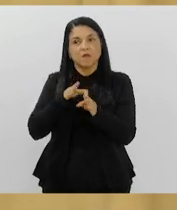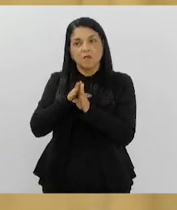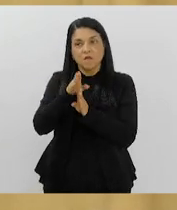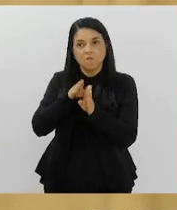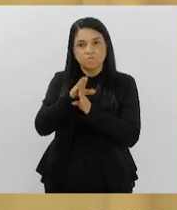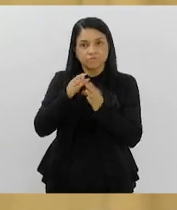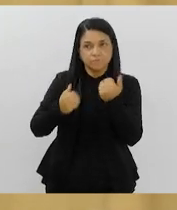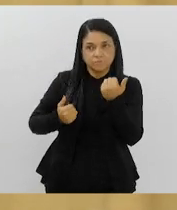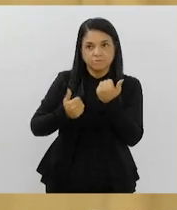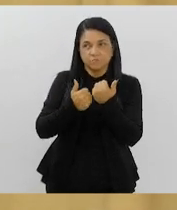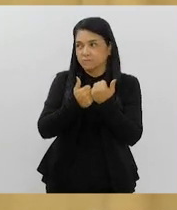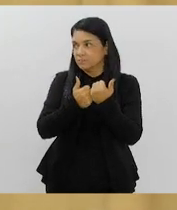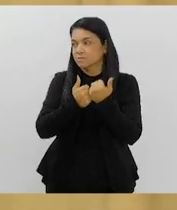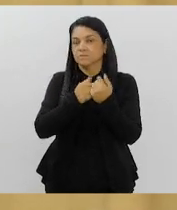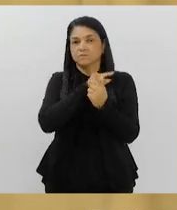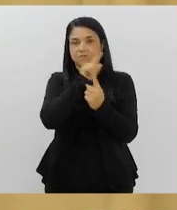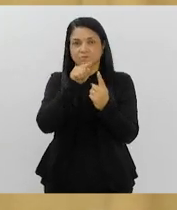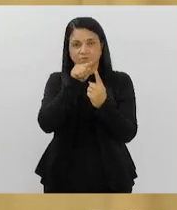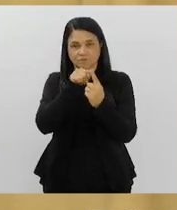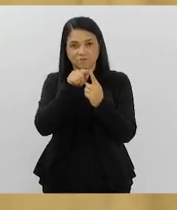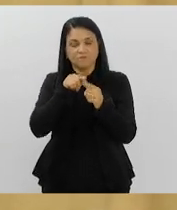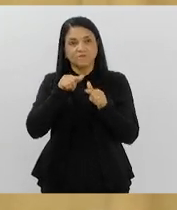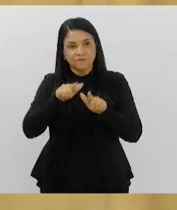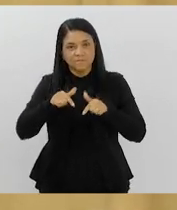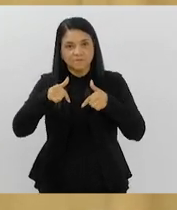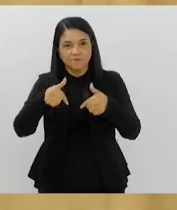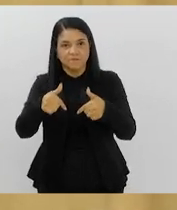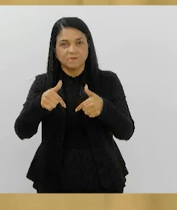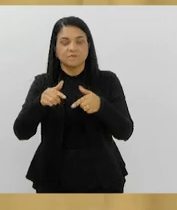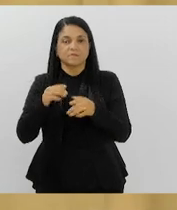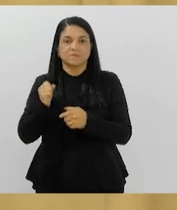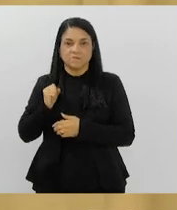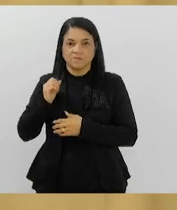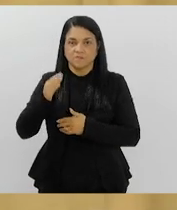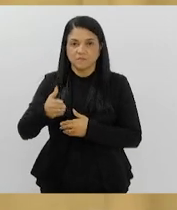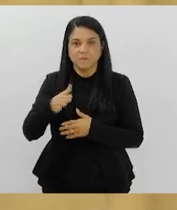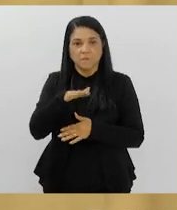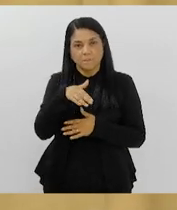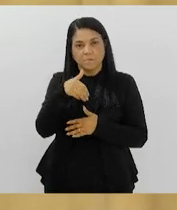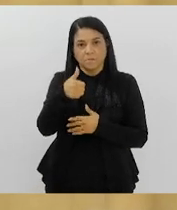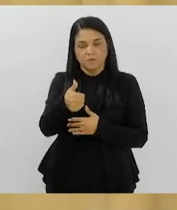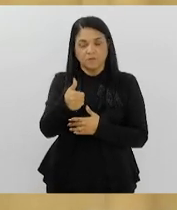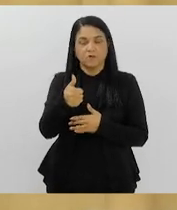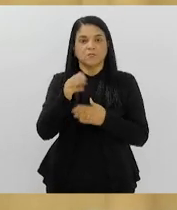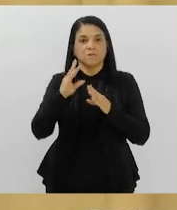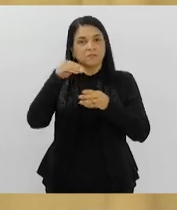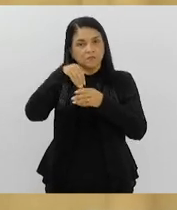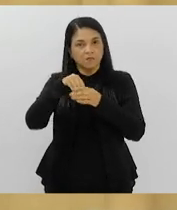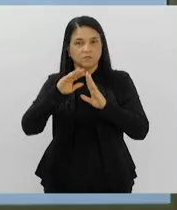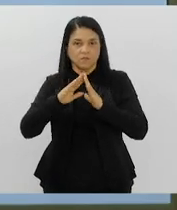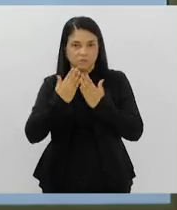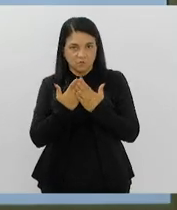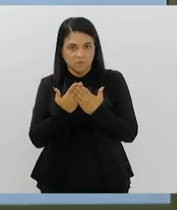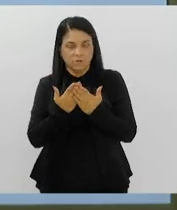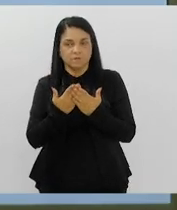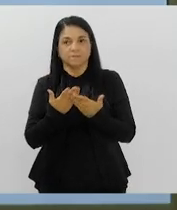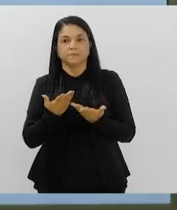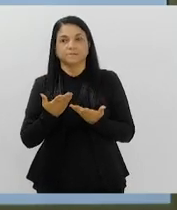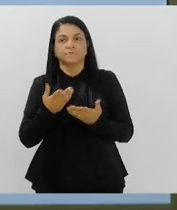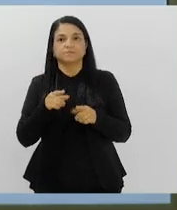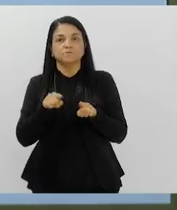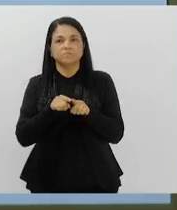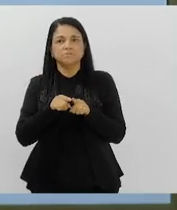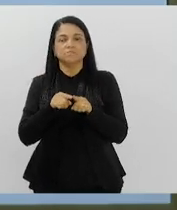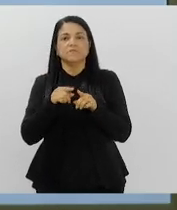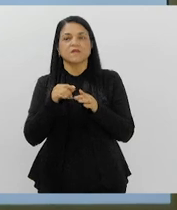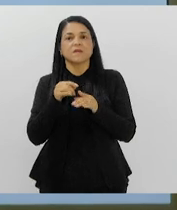em metas, em planos de ação que consigam aí trazer uma melhoria do clima escolar. Aqui são só algumas metas